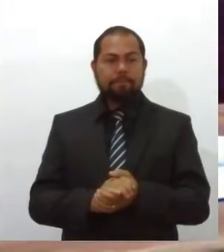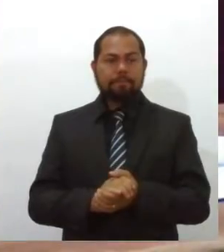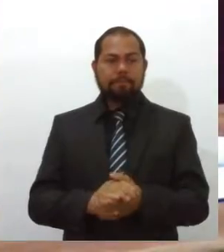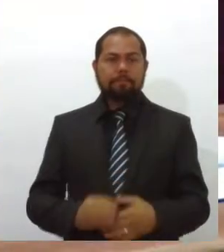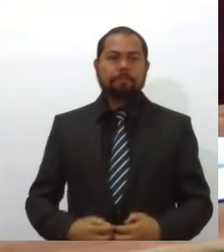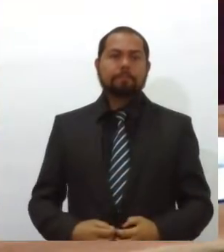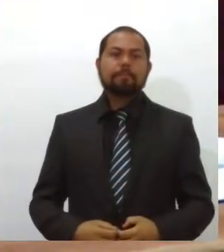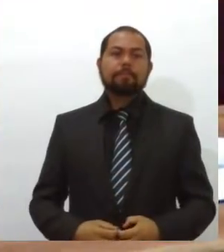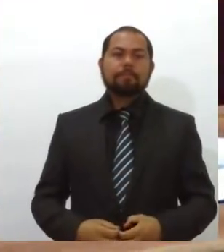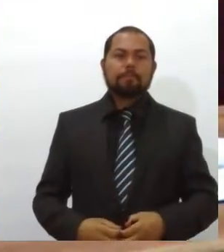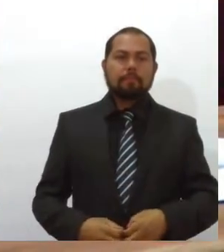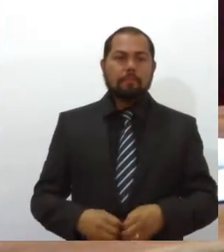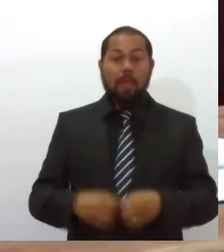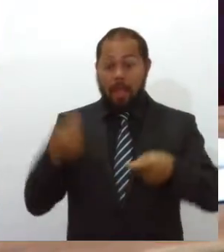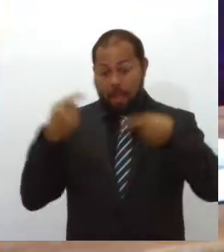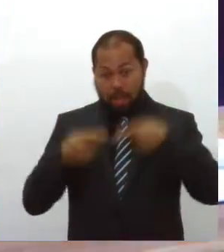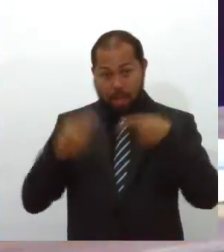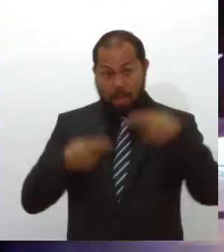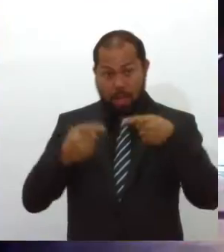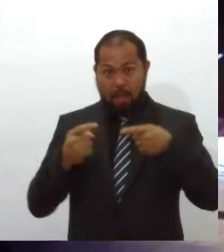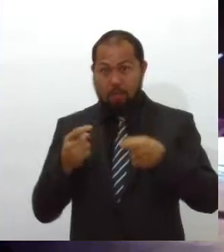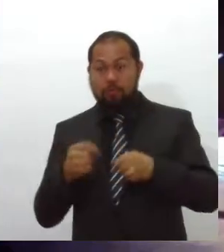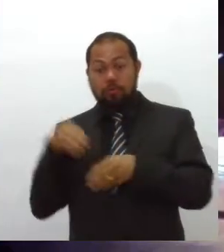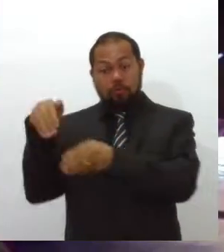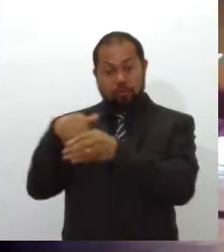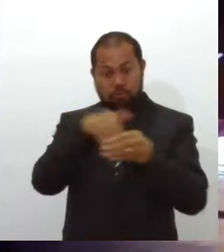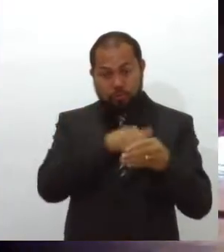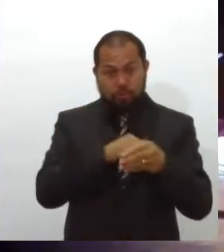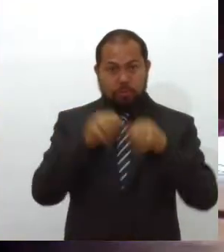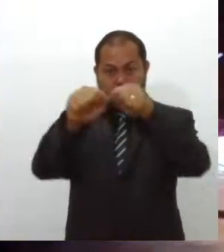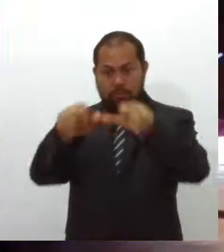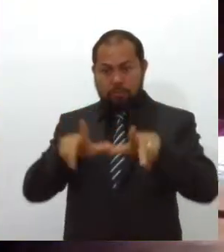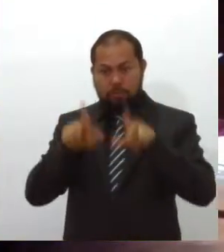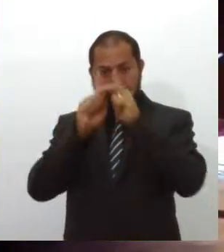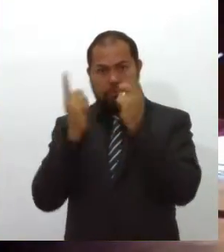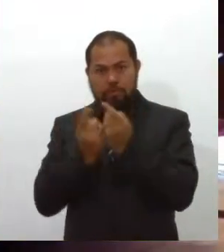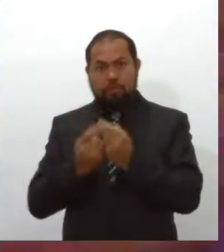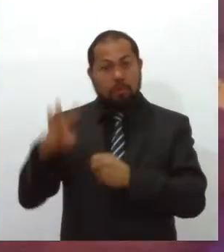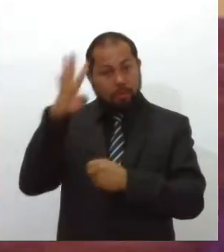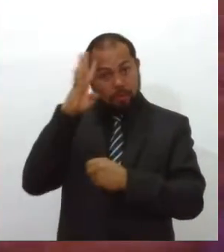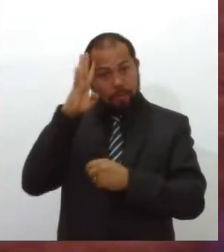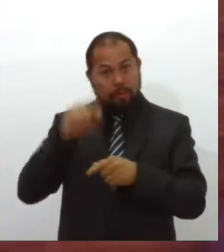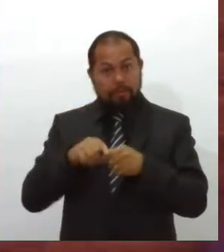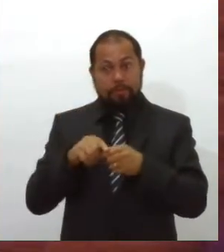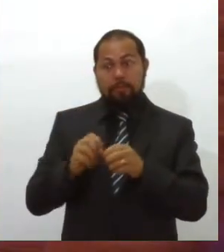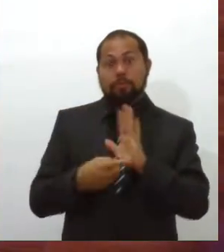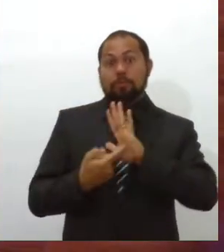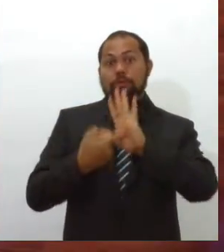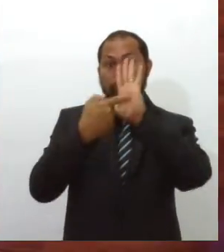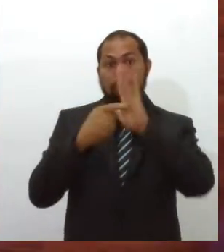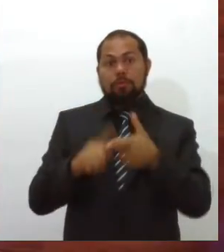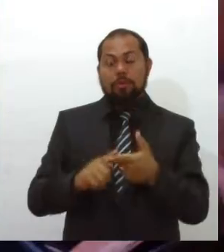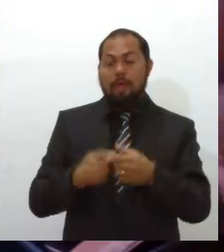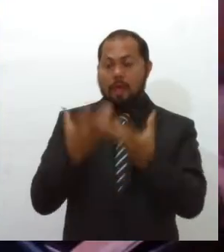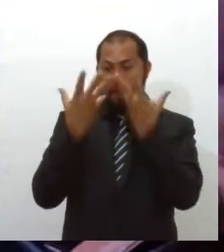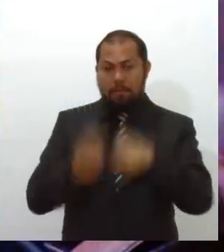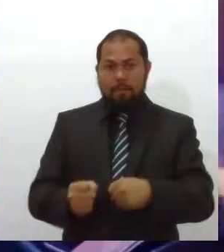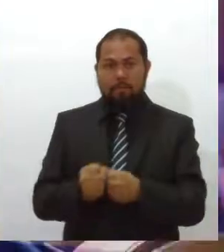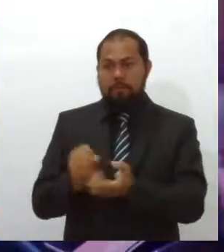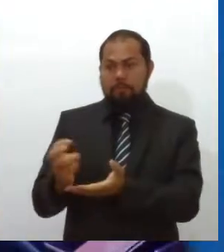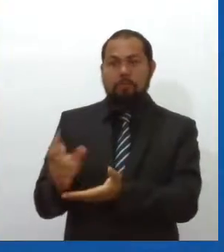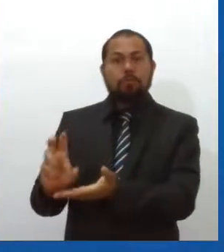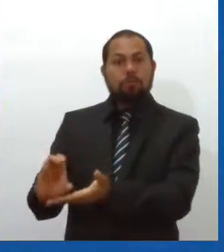As discussões e votações da sessão da última quarta-feira. Entre os destaques, a aprovação de empréstimo para obras